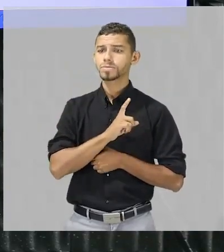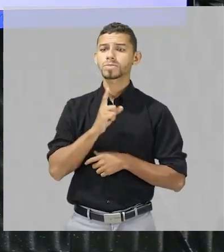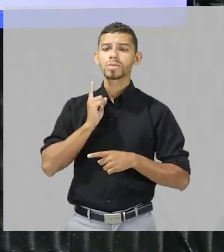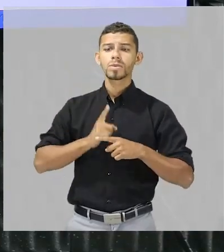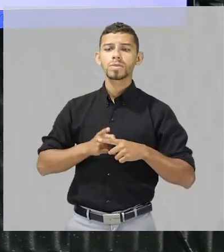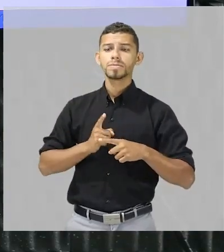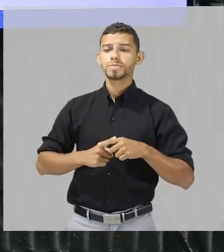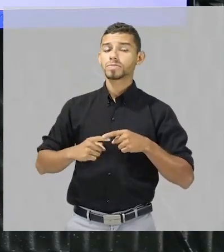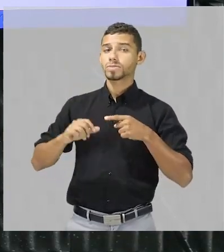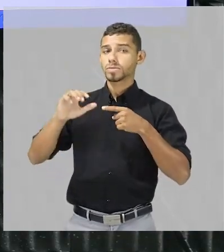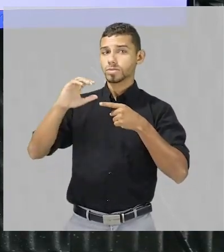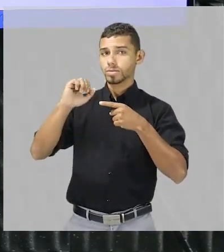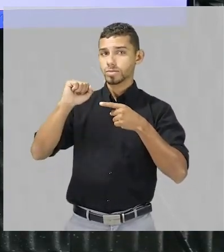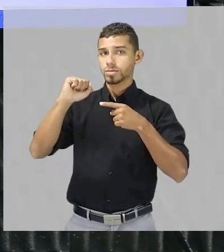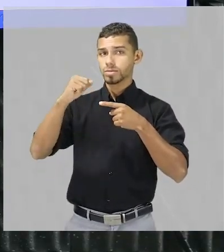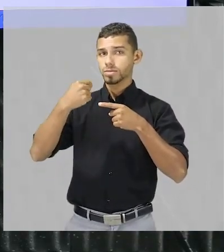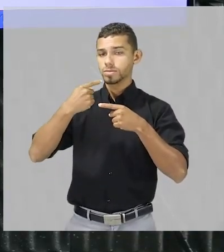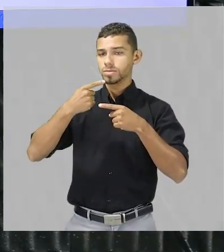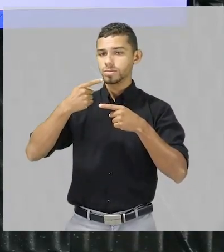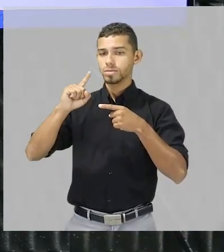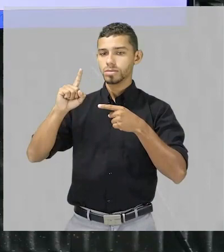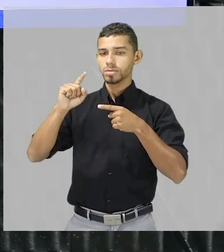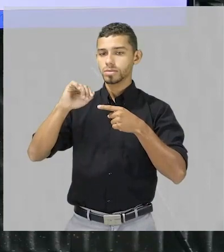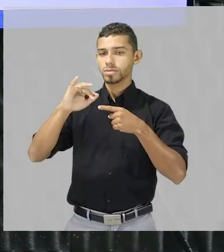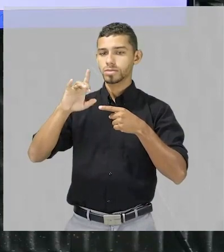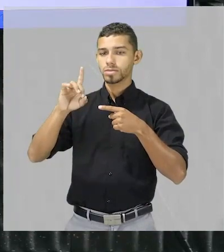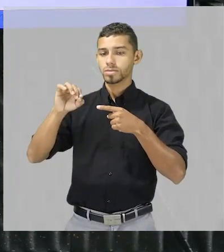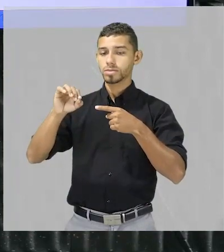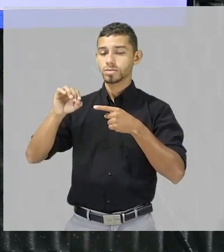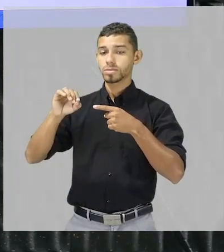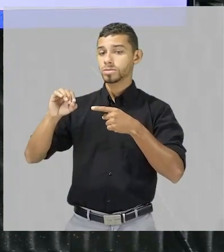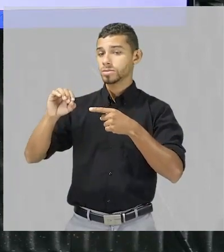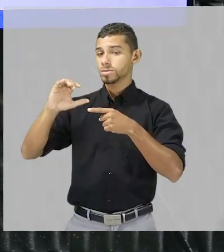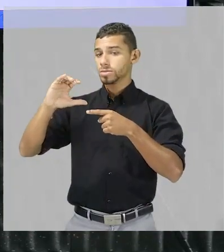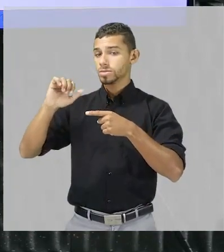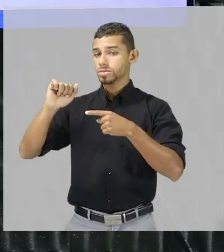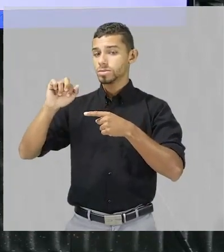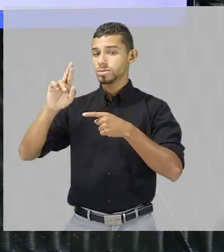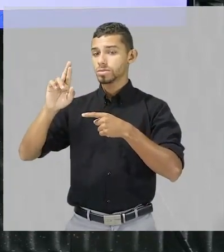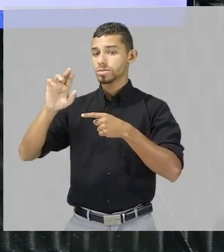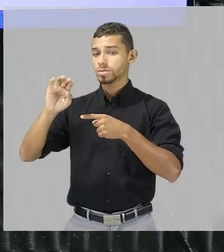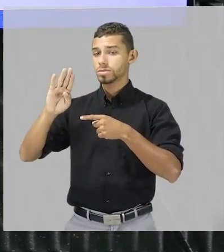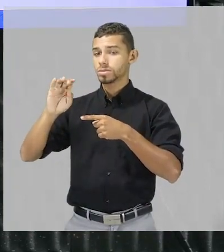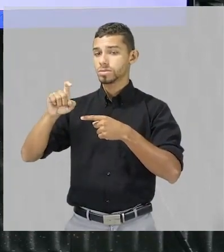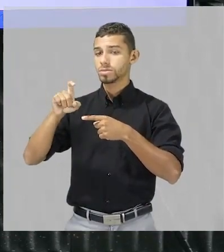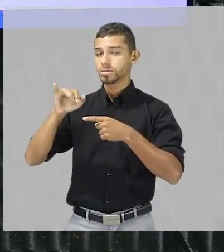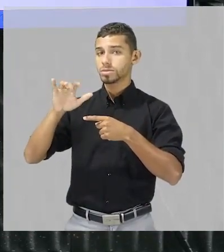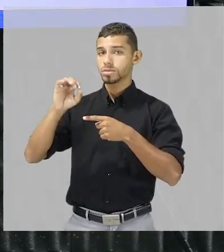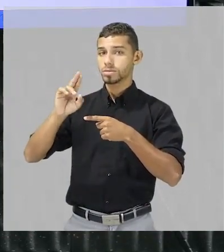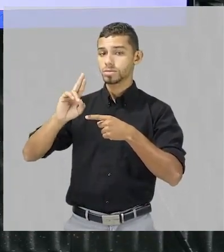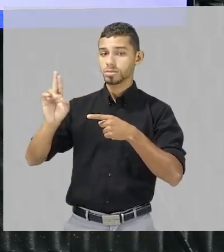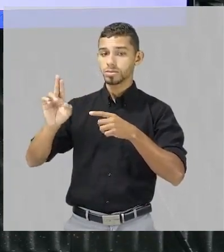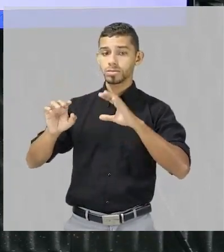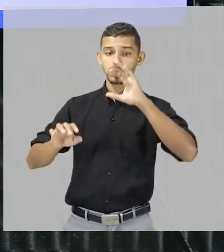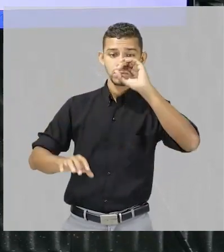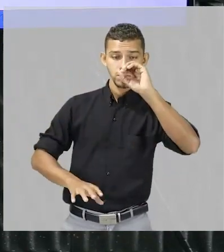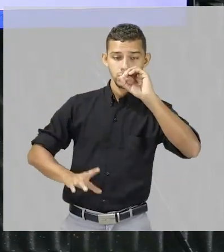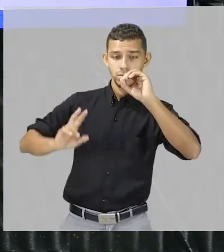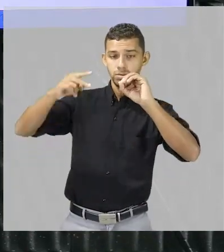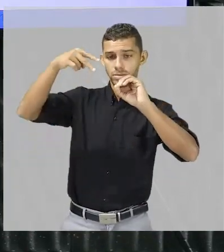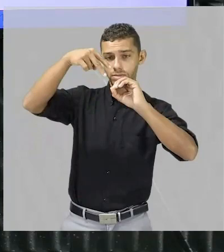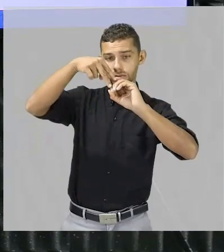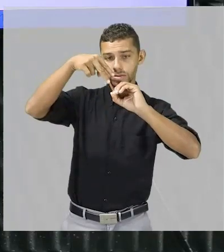dificultado pela presença, olha só, do ácido carboxílico. O ácido carboxílico, ele é um ácido